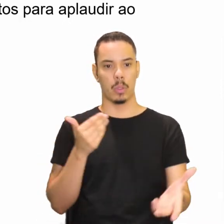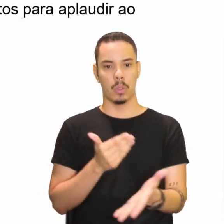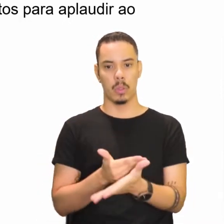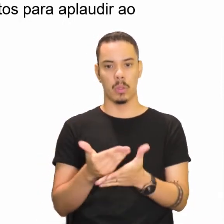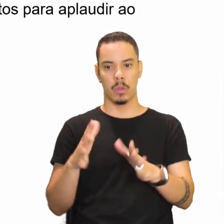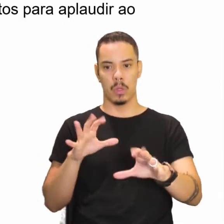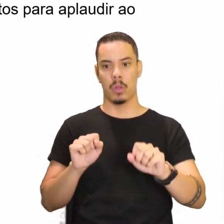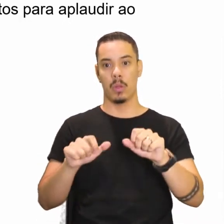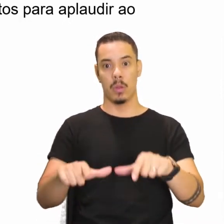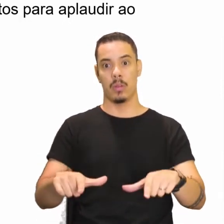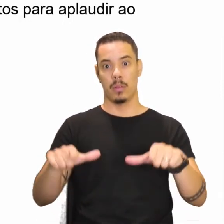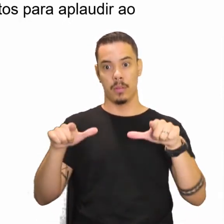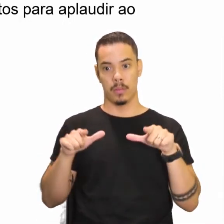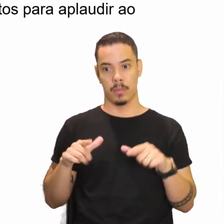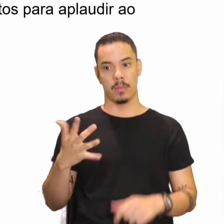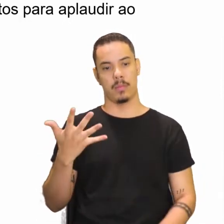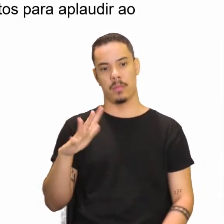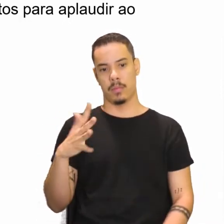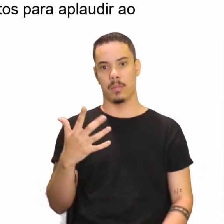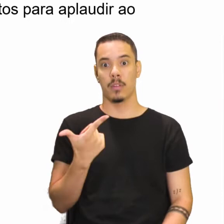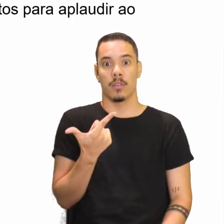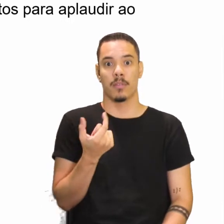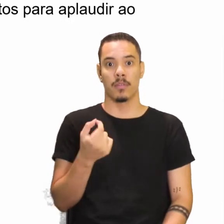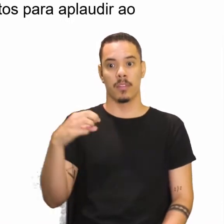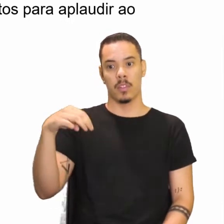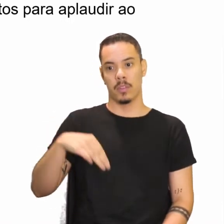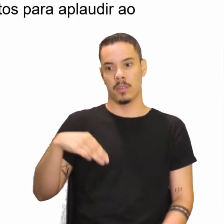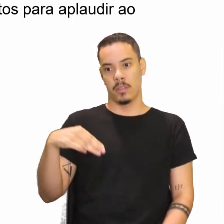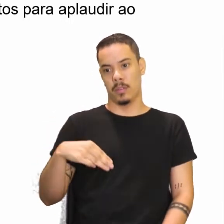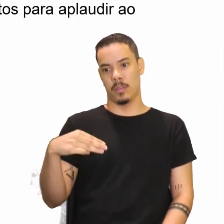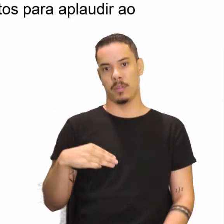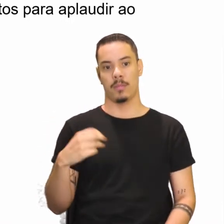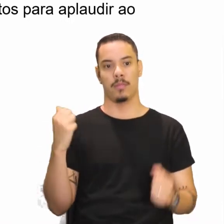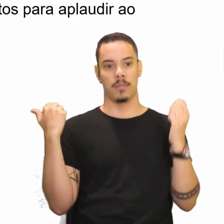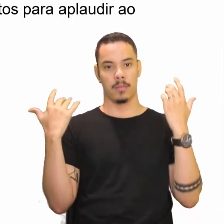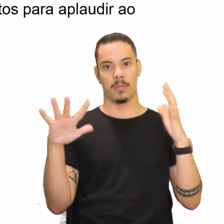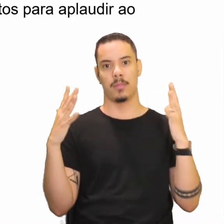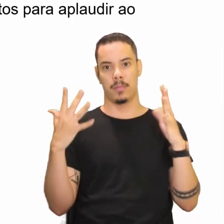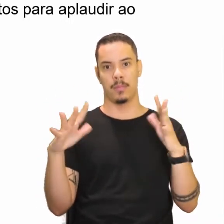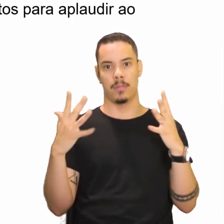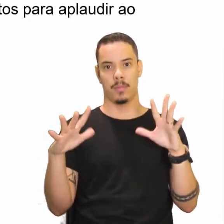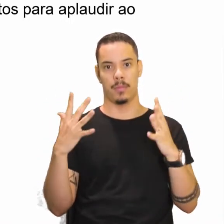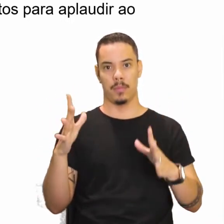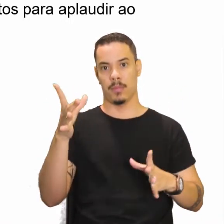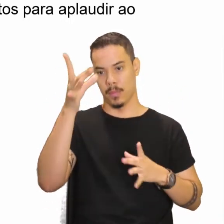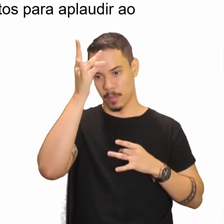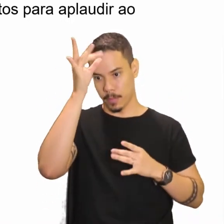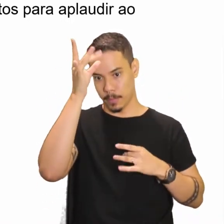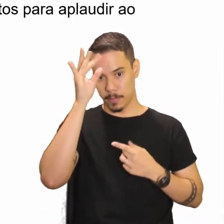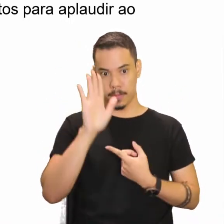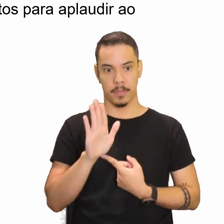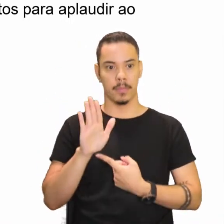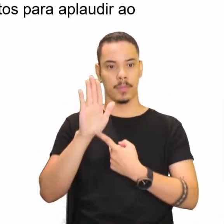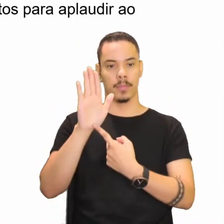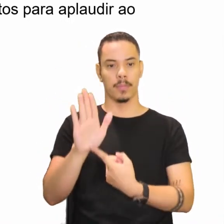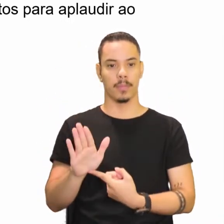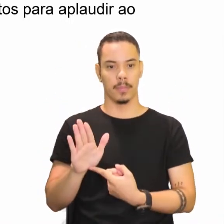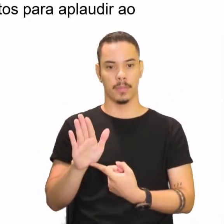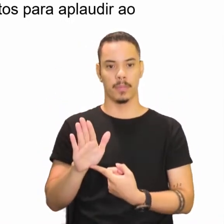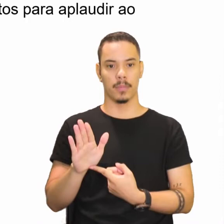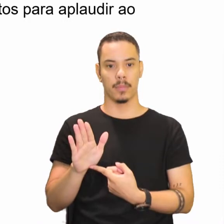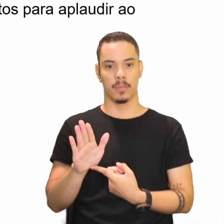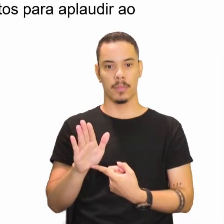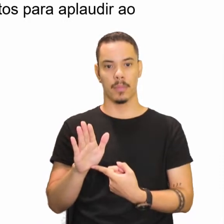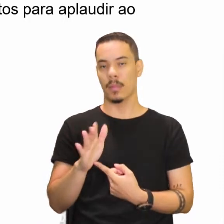formar. Há cerca de 20 minutos para aplaudir ao espetáculo. Quer dizer, há